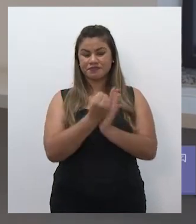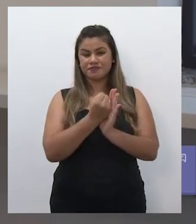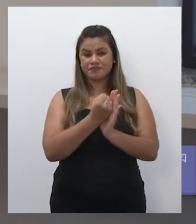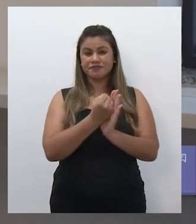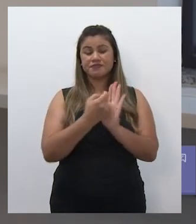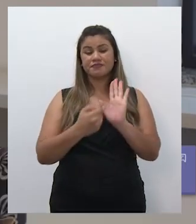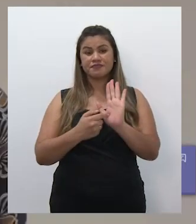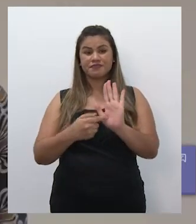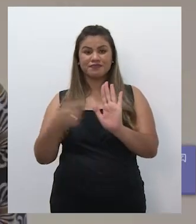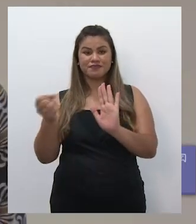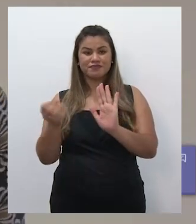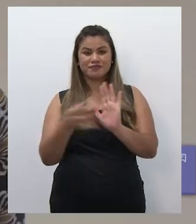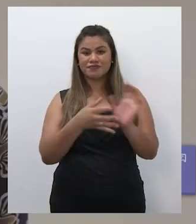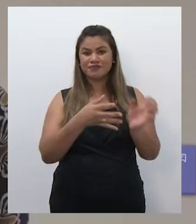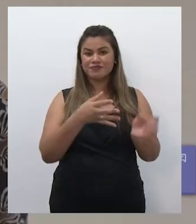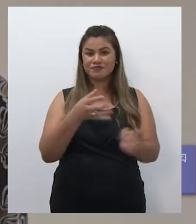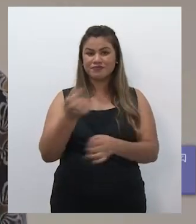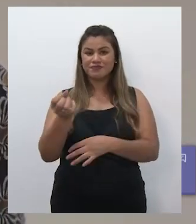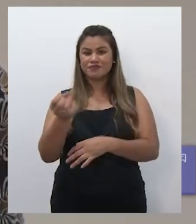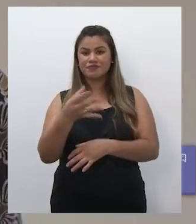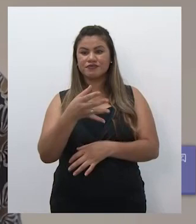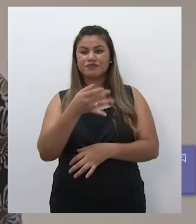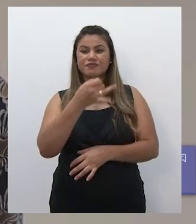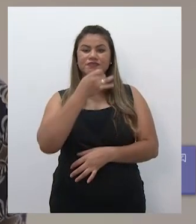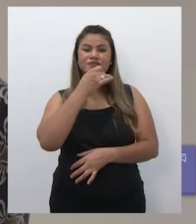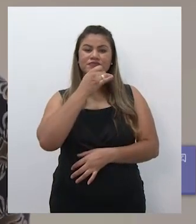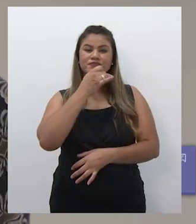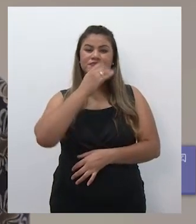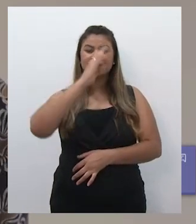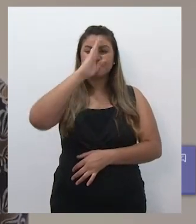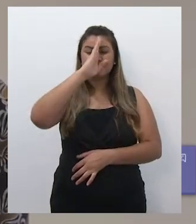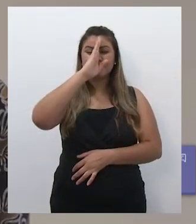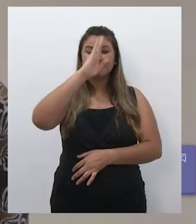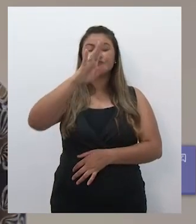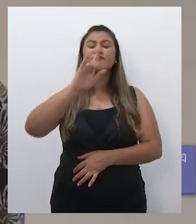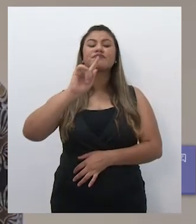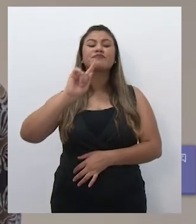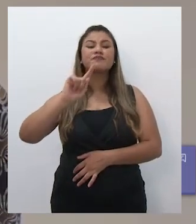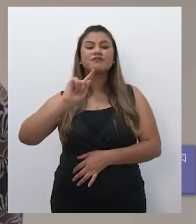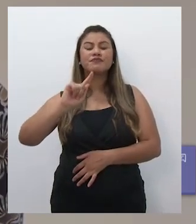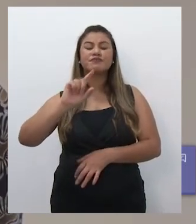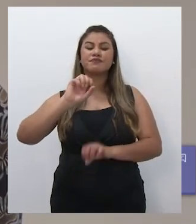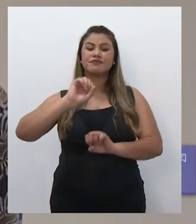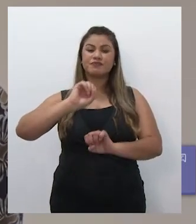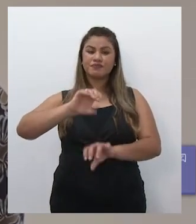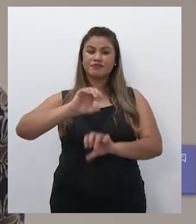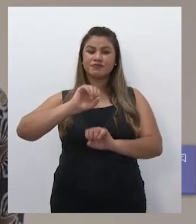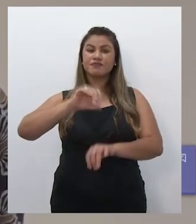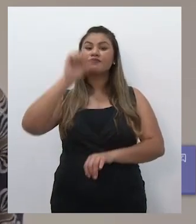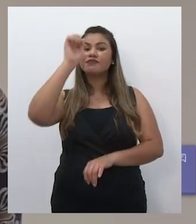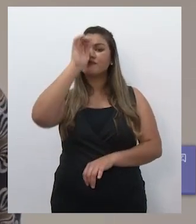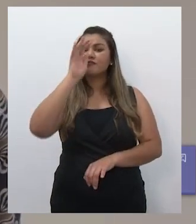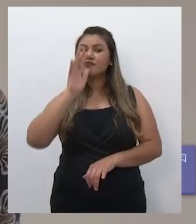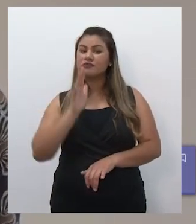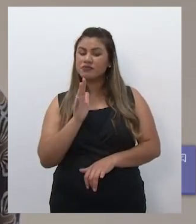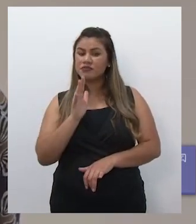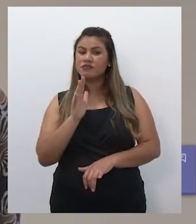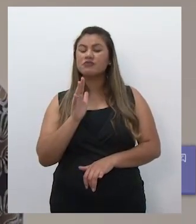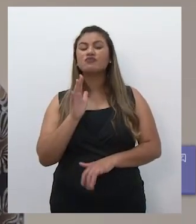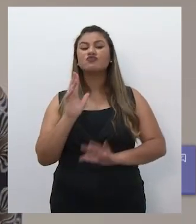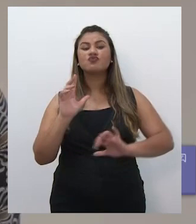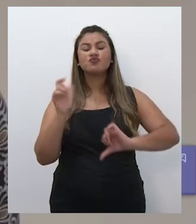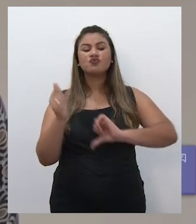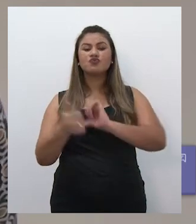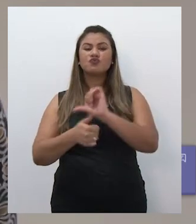maiores inovações. Por exemplo, a principal delas é que a educação no Brasil passa a ter uma